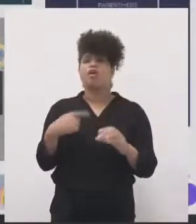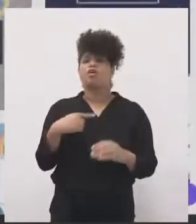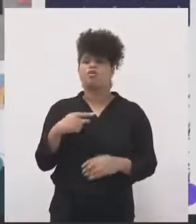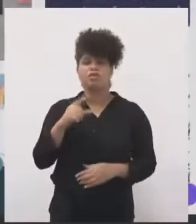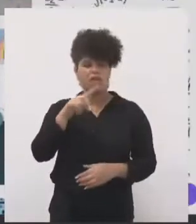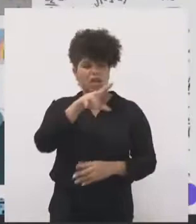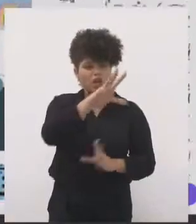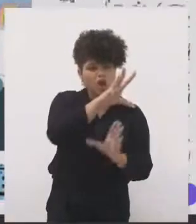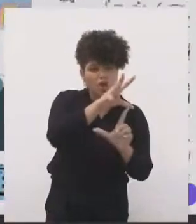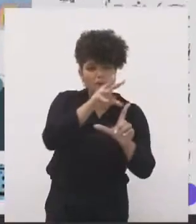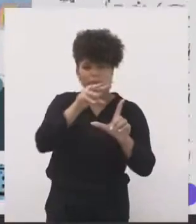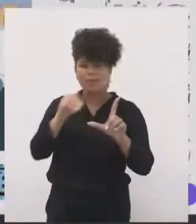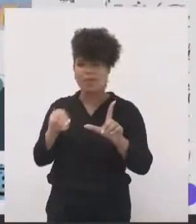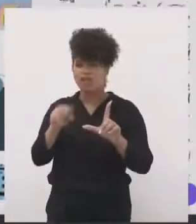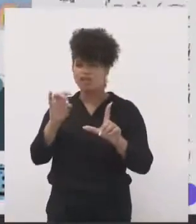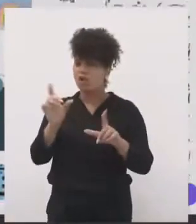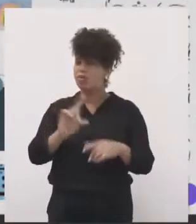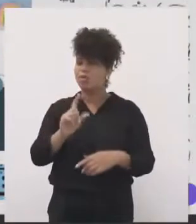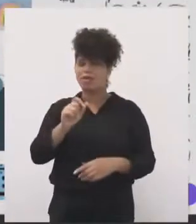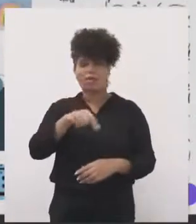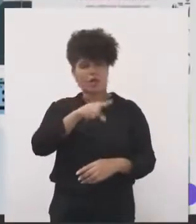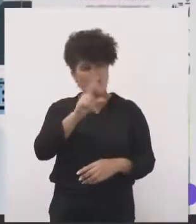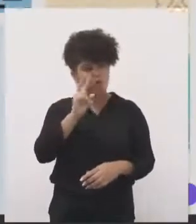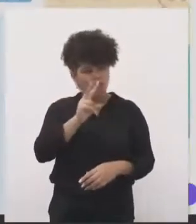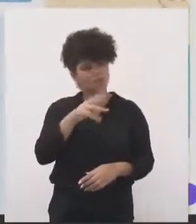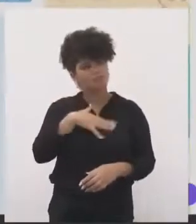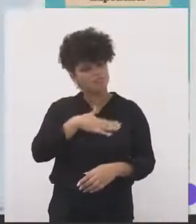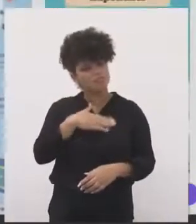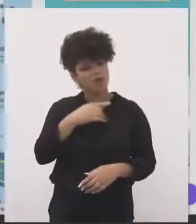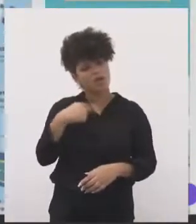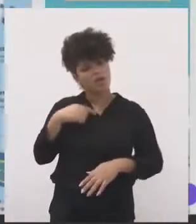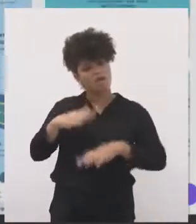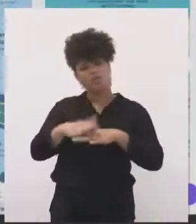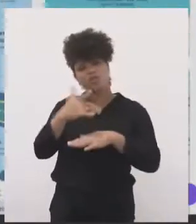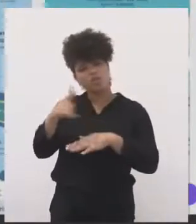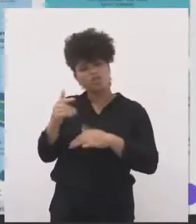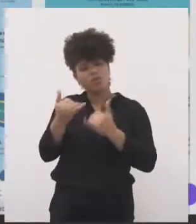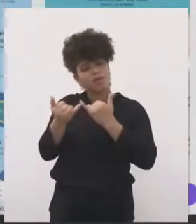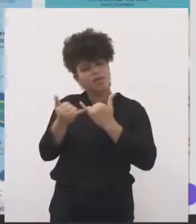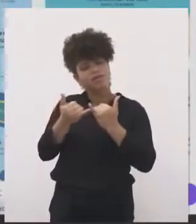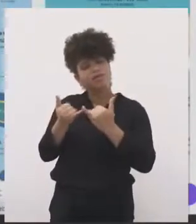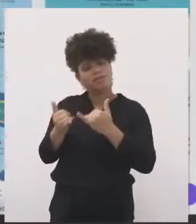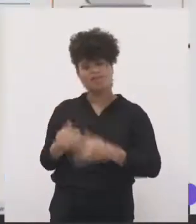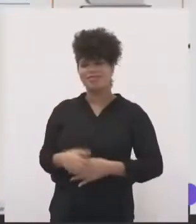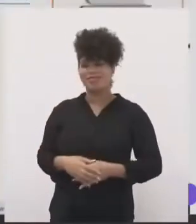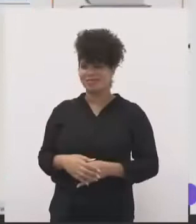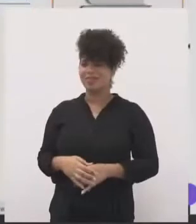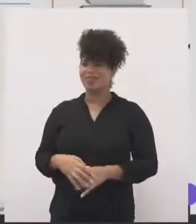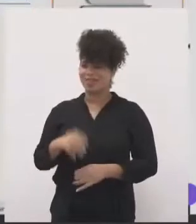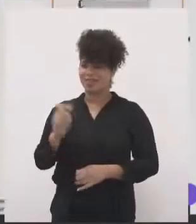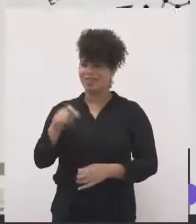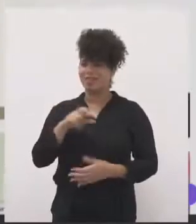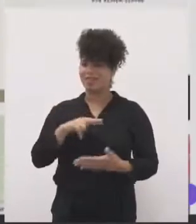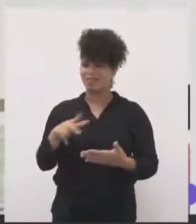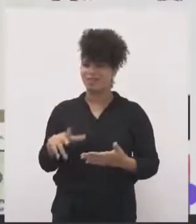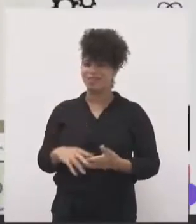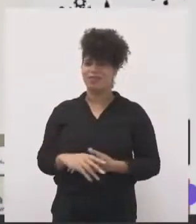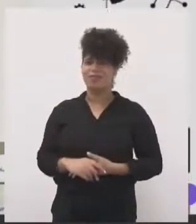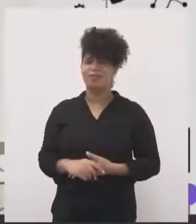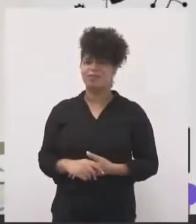os modelos que estão aqui, mas se inspirar naqueles modelos para criar algo único. Então, tem aí bastante coisa assim.